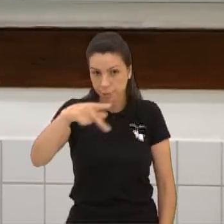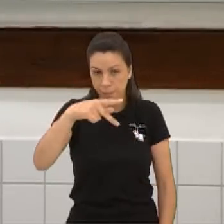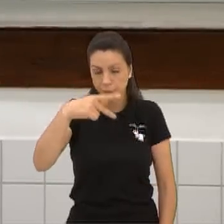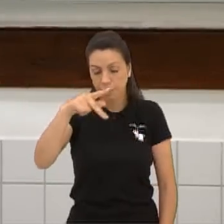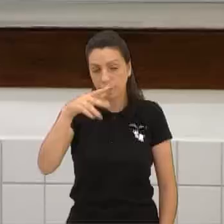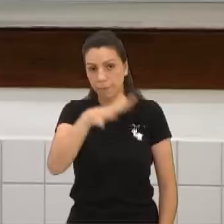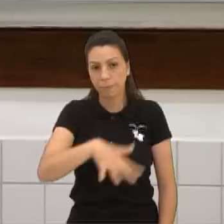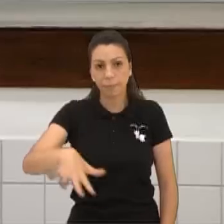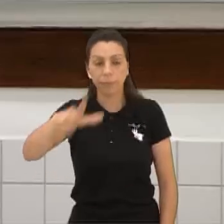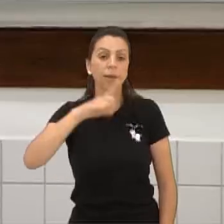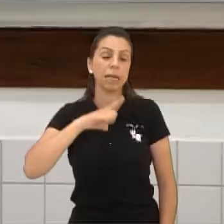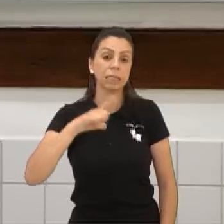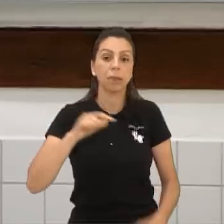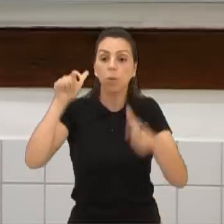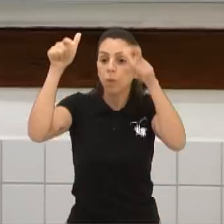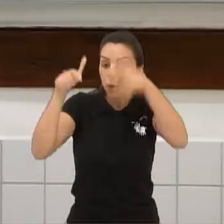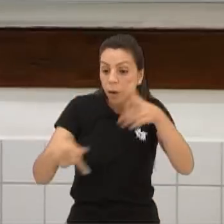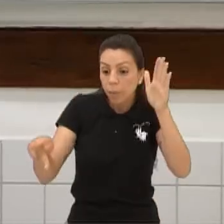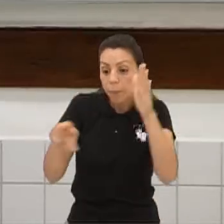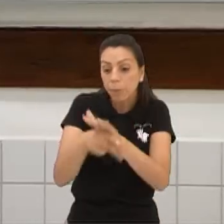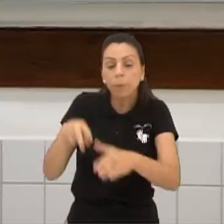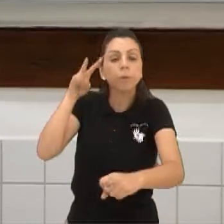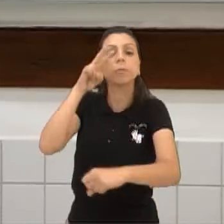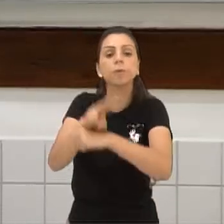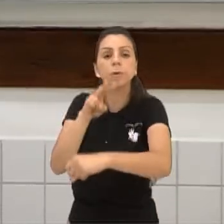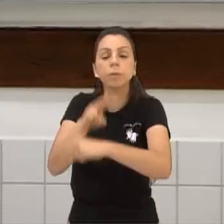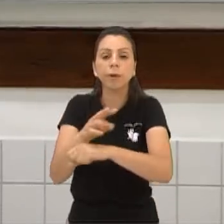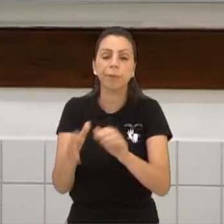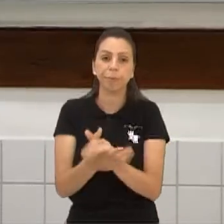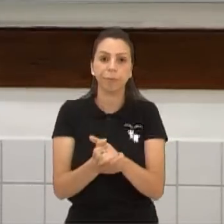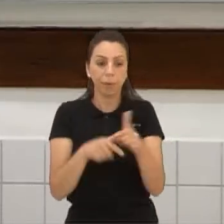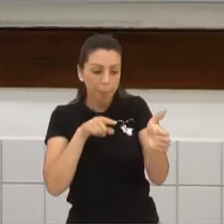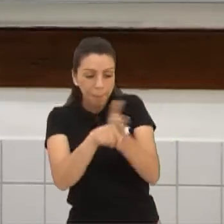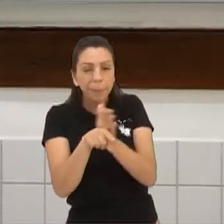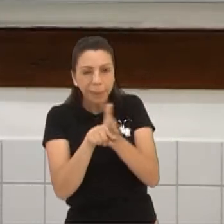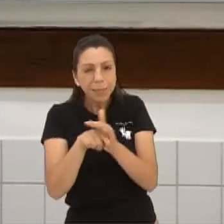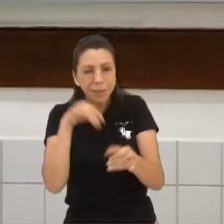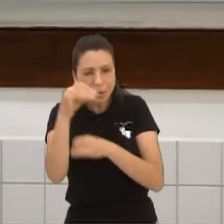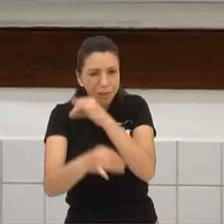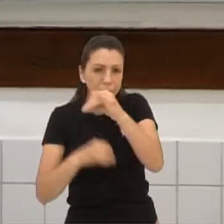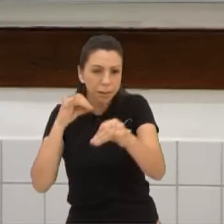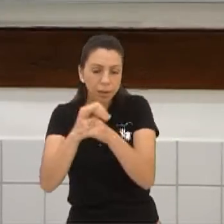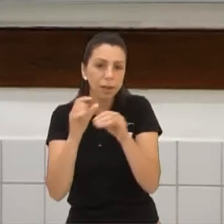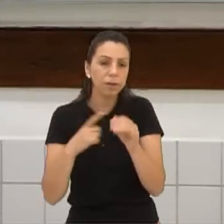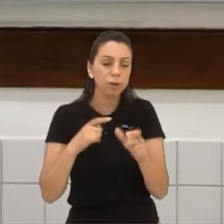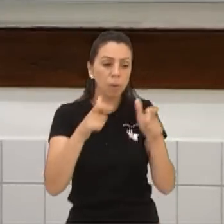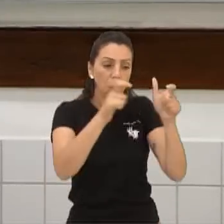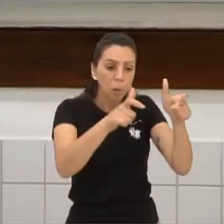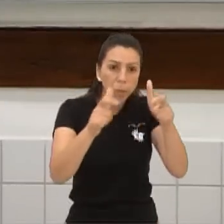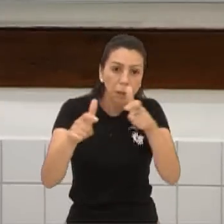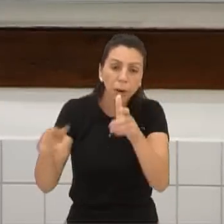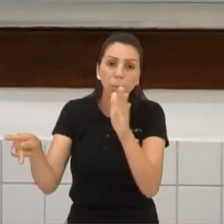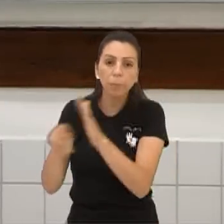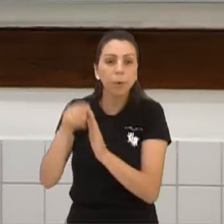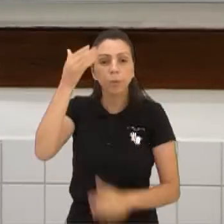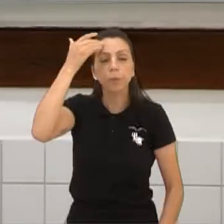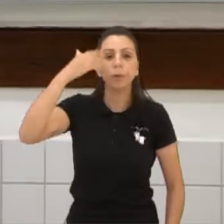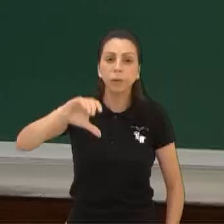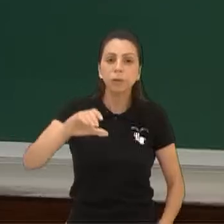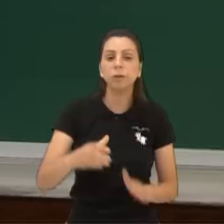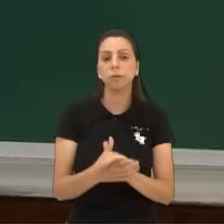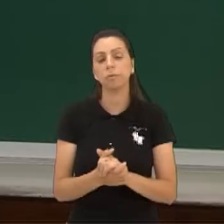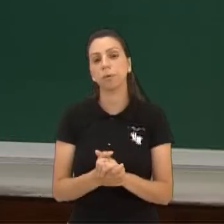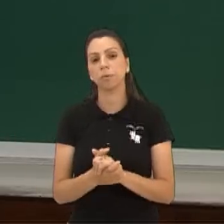se tem alguma unidade de conservação. Coloque lá, eu moro em Curitiba. Quais são as unidades de conservação perto de Curitiba? Eu moro